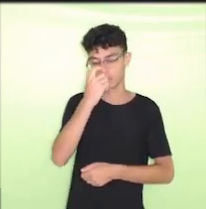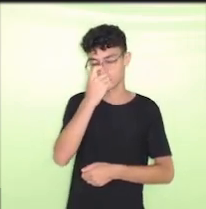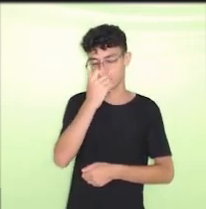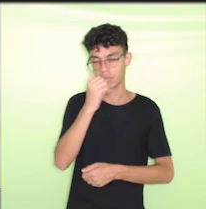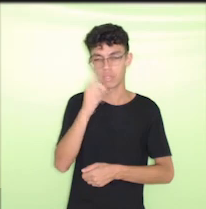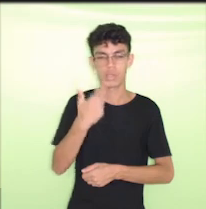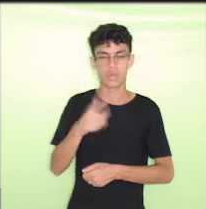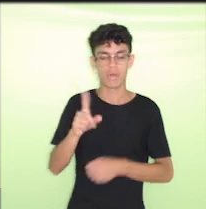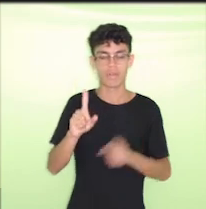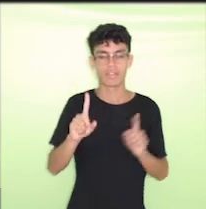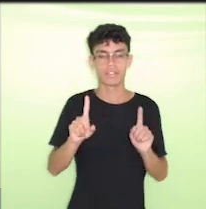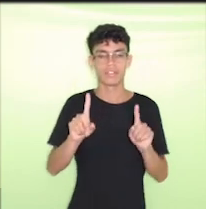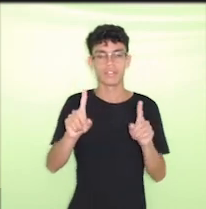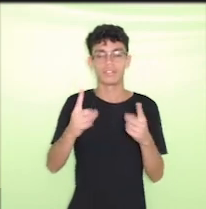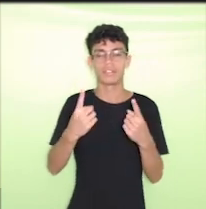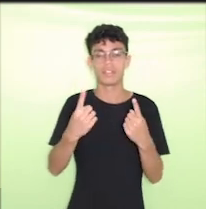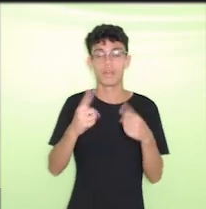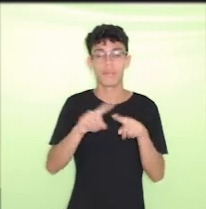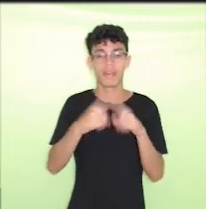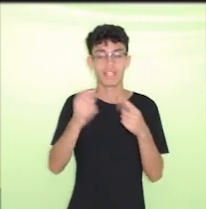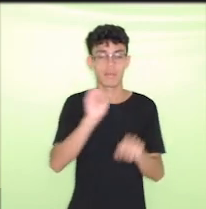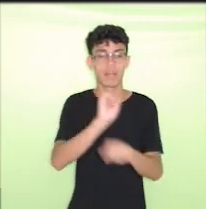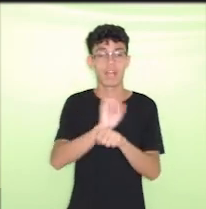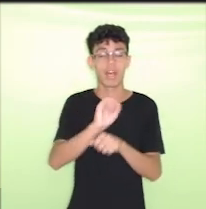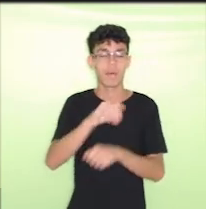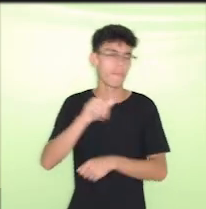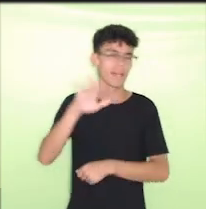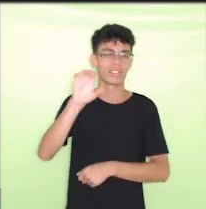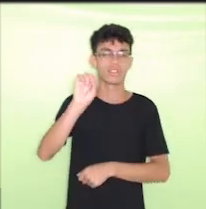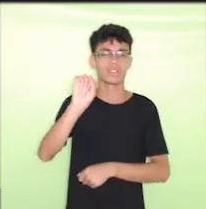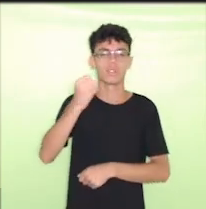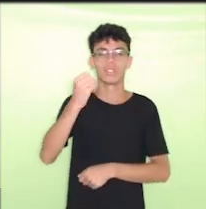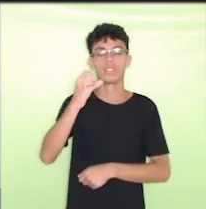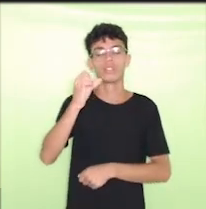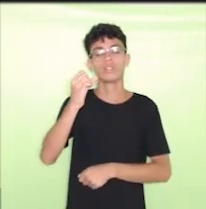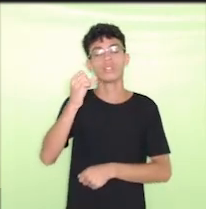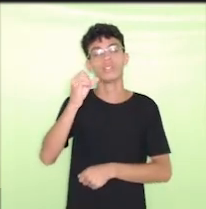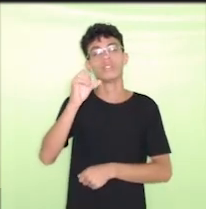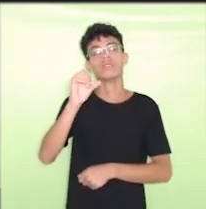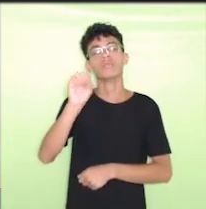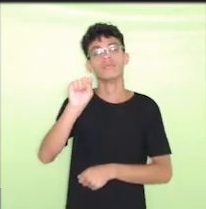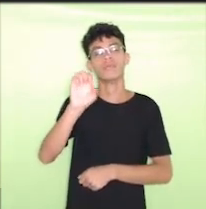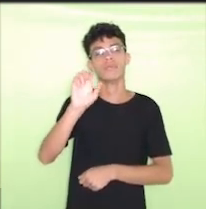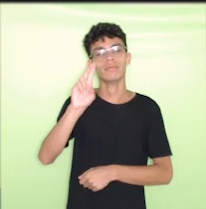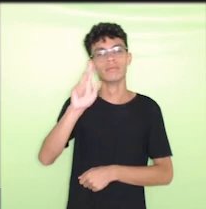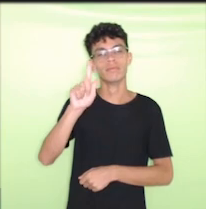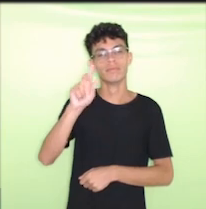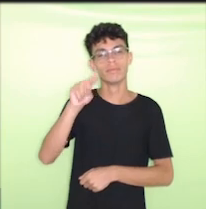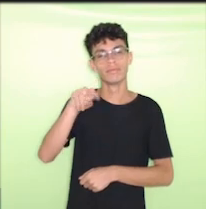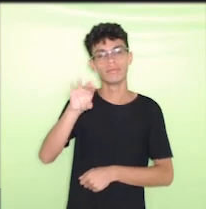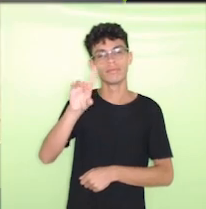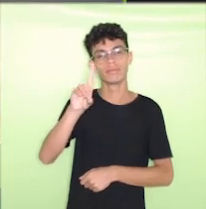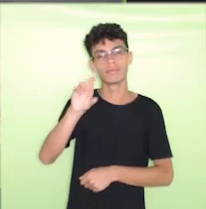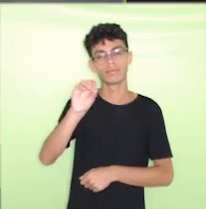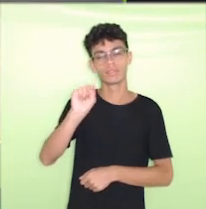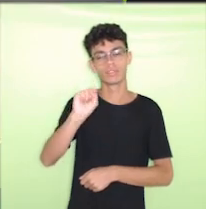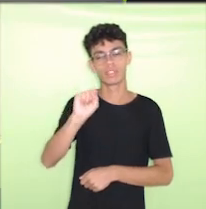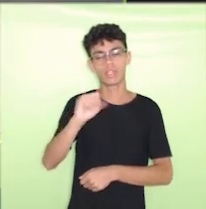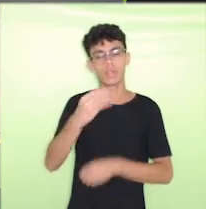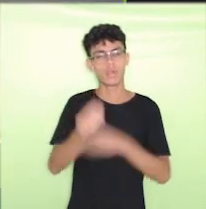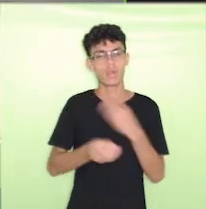Recomeçaram, felizmente. Mas pararam por mais de 8 segundos. E isso era